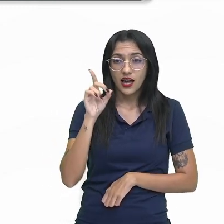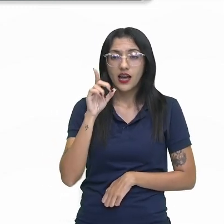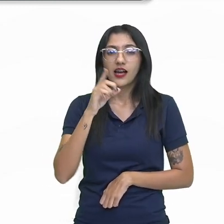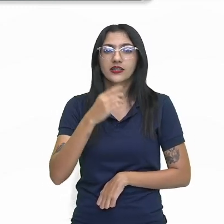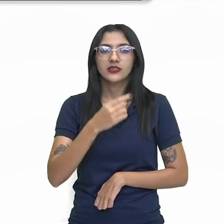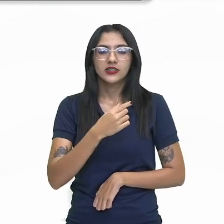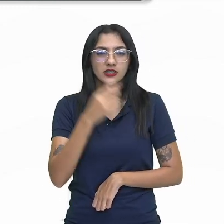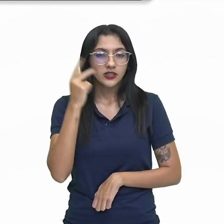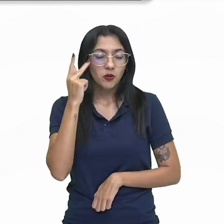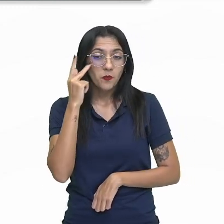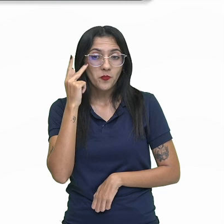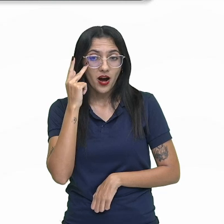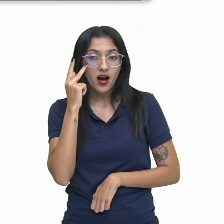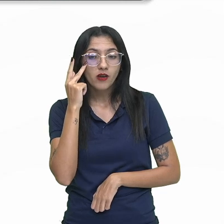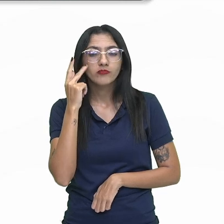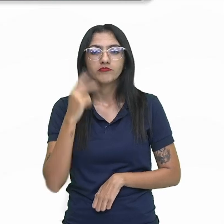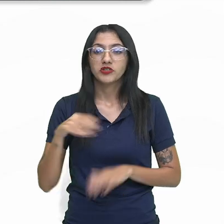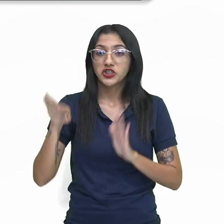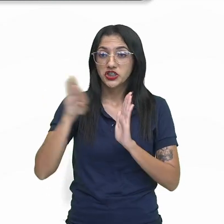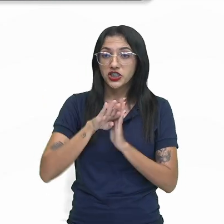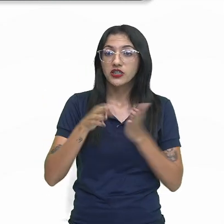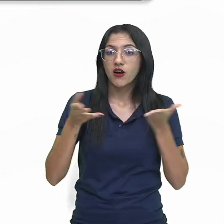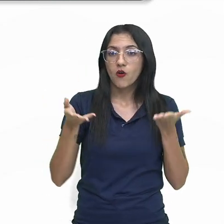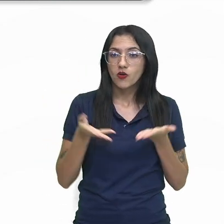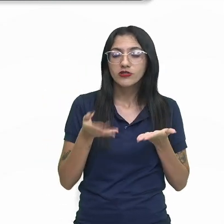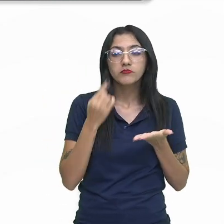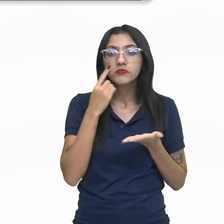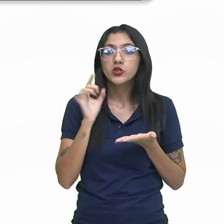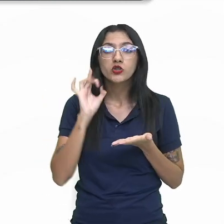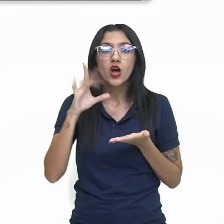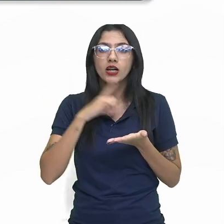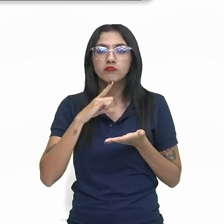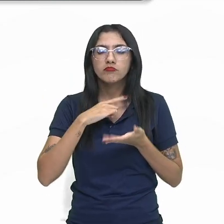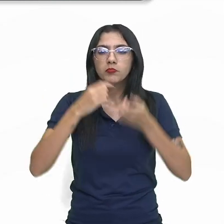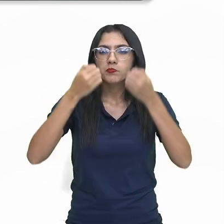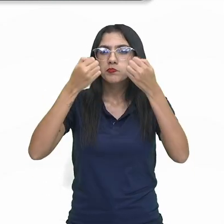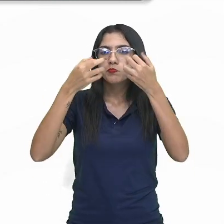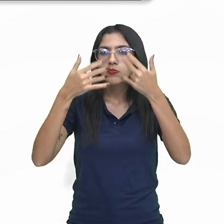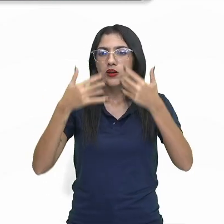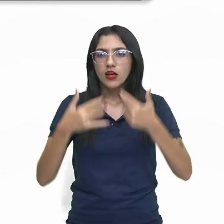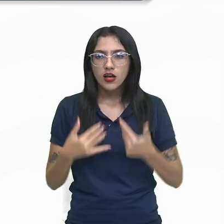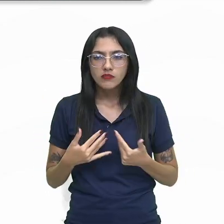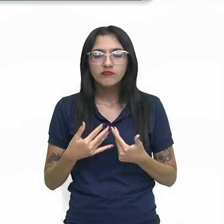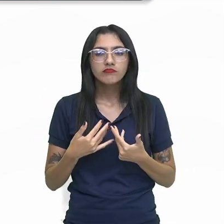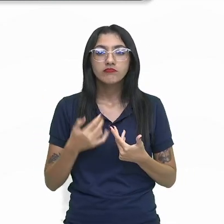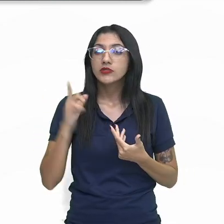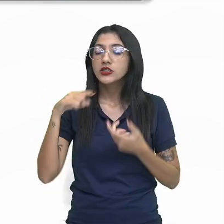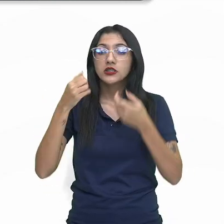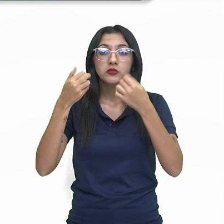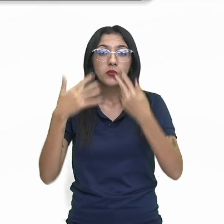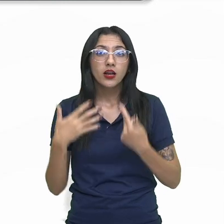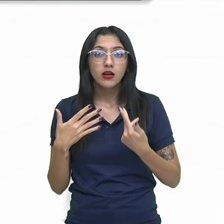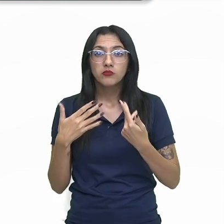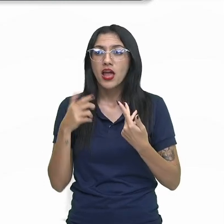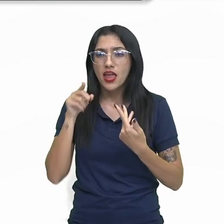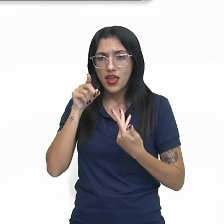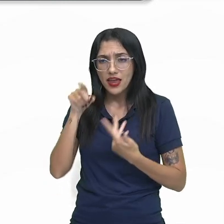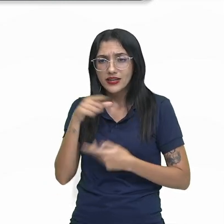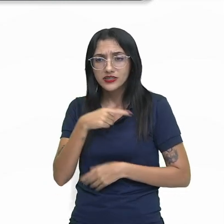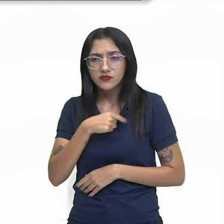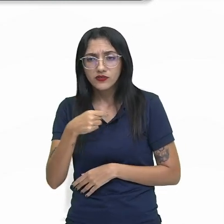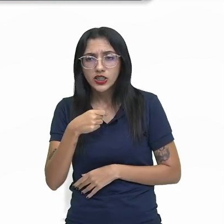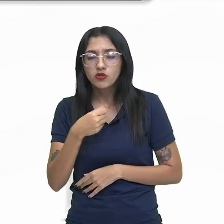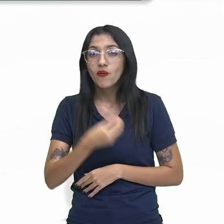ele tem esse filho e ele só está dando uma explicação aí, dizendo que esse filho dele mora em